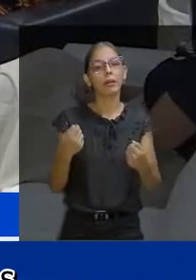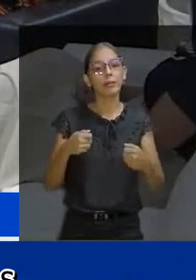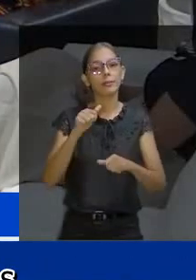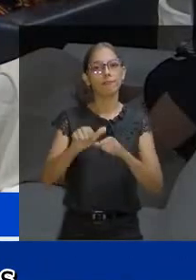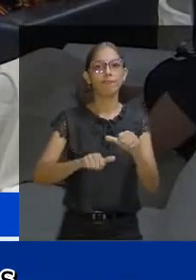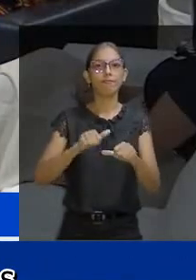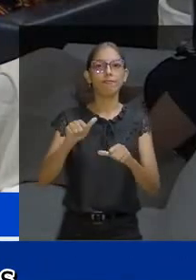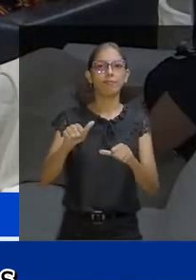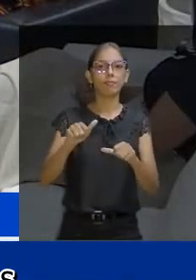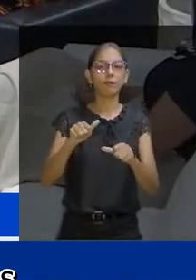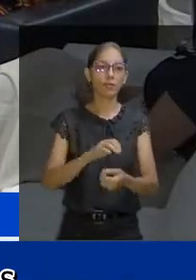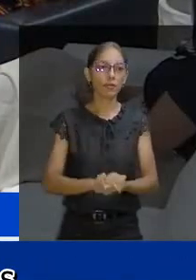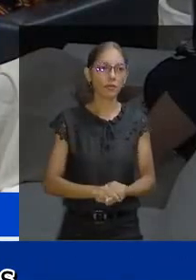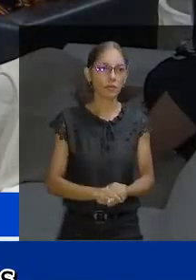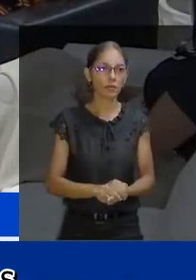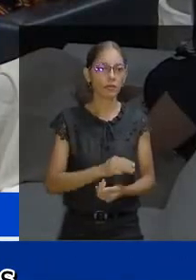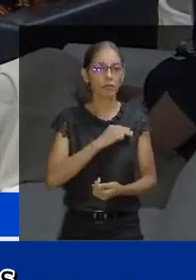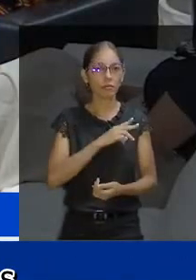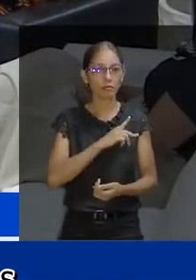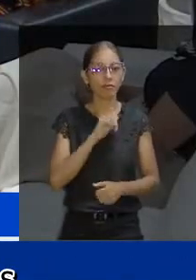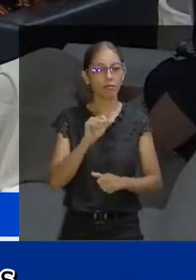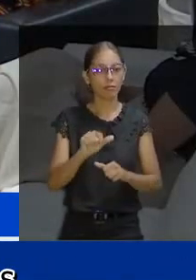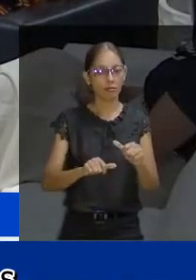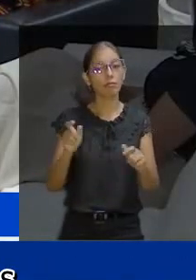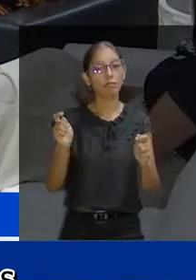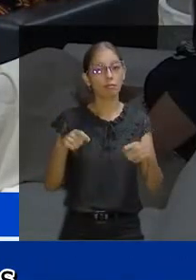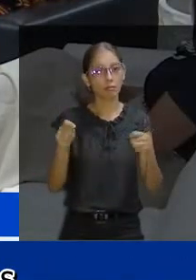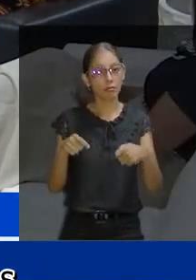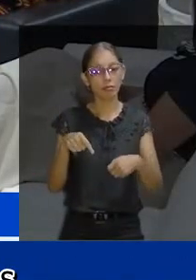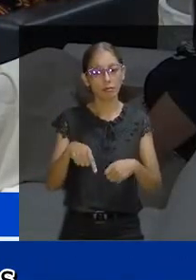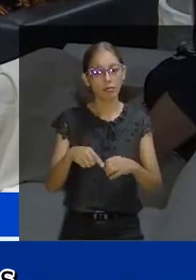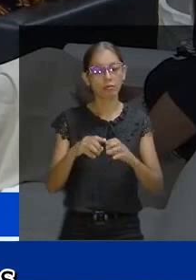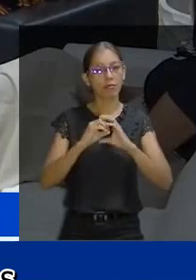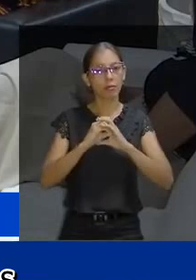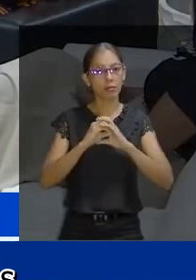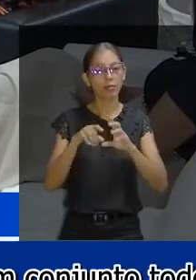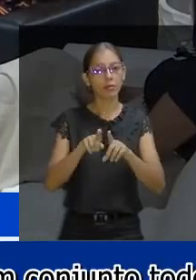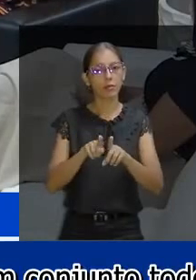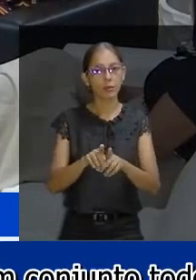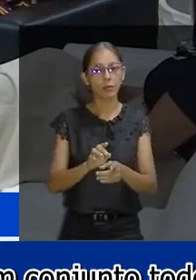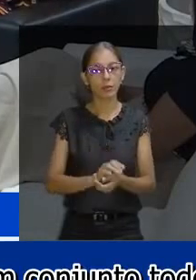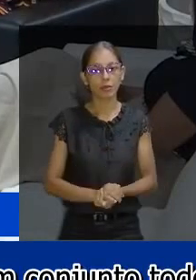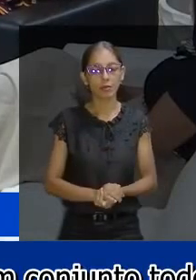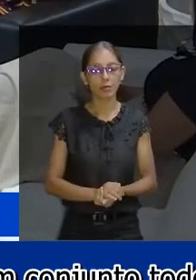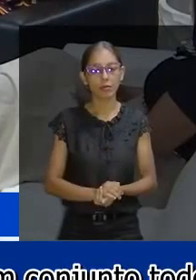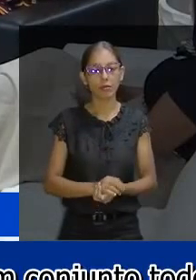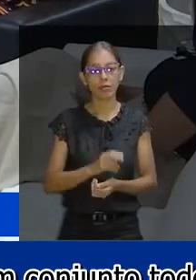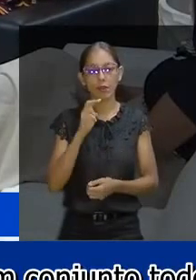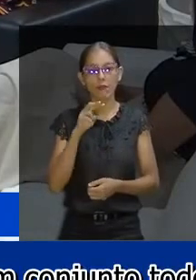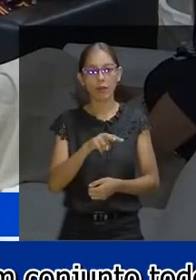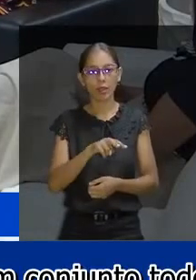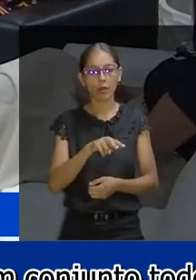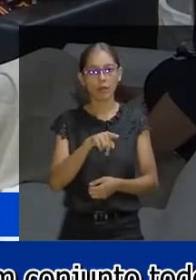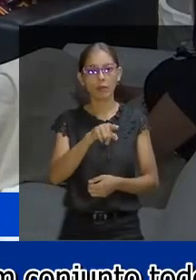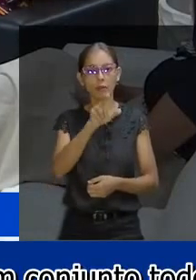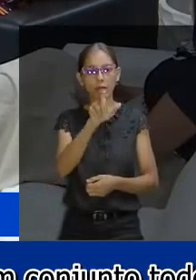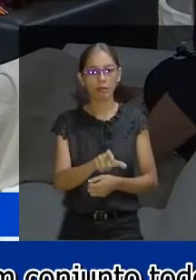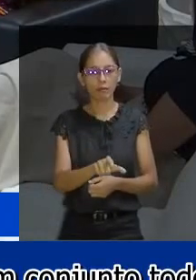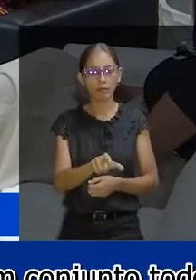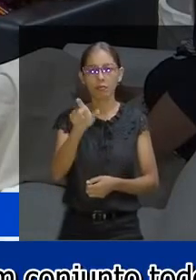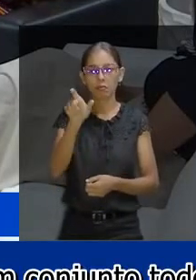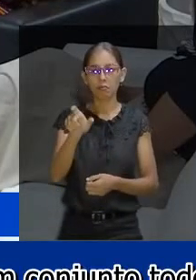ficar só caçando registro e mandato, Fabi, nós temos que olhar e compreender que temos que envidar esforços